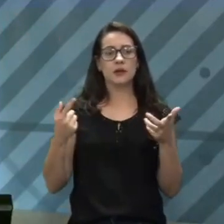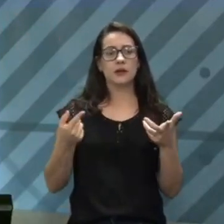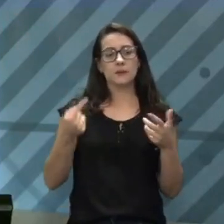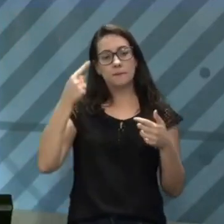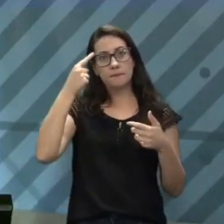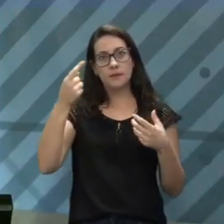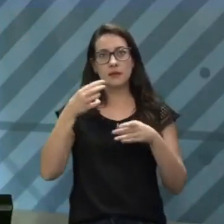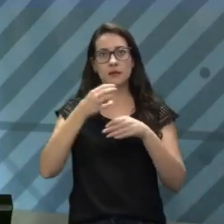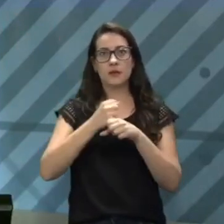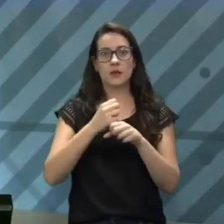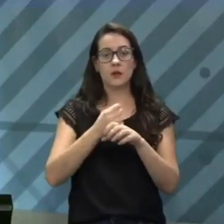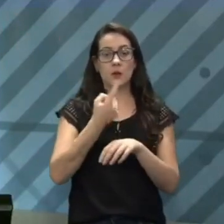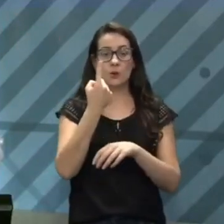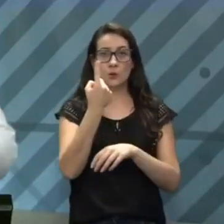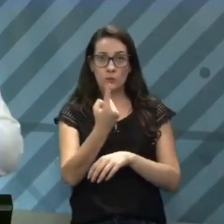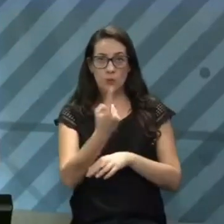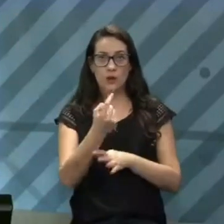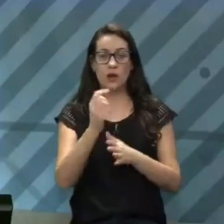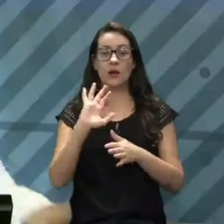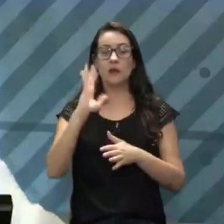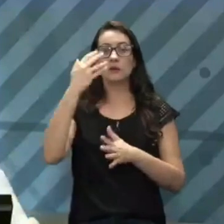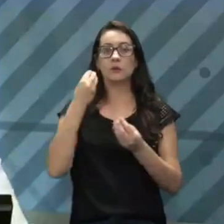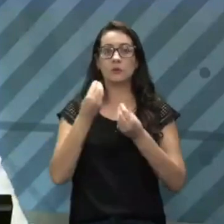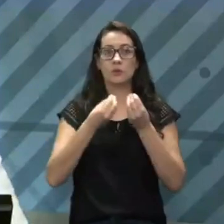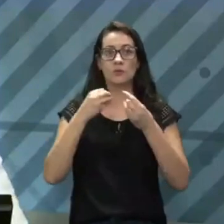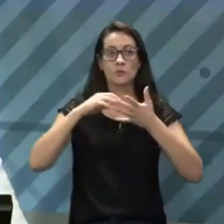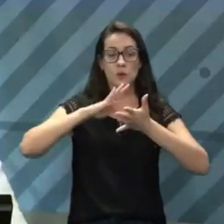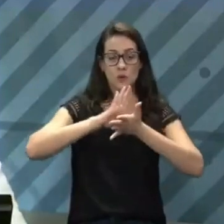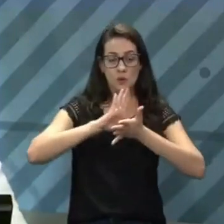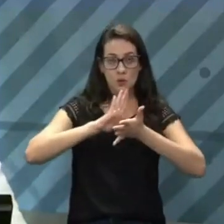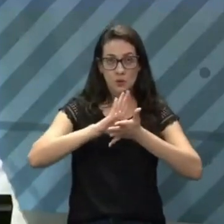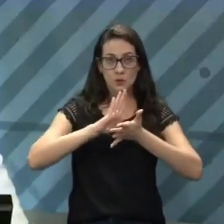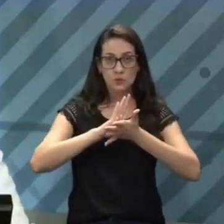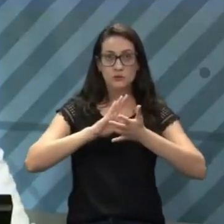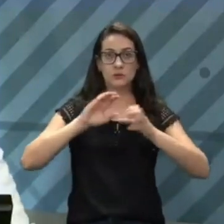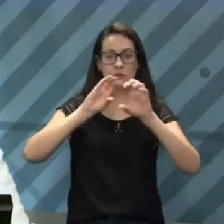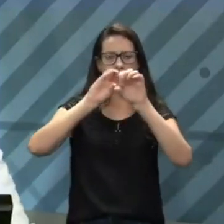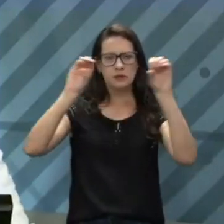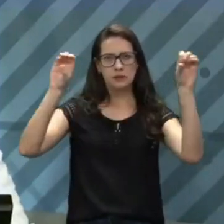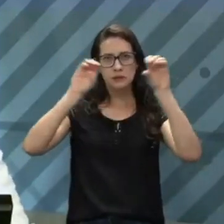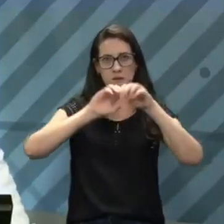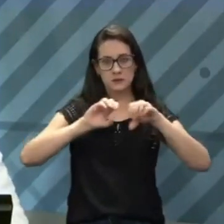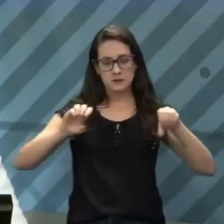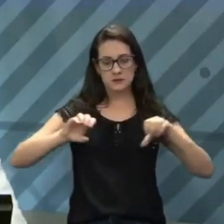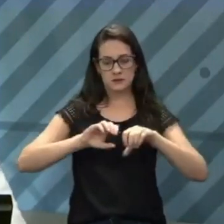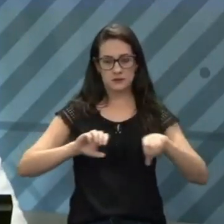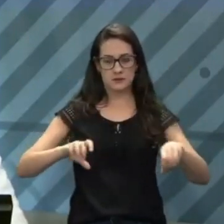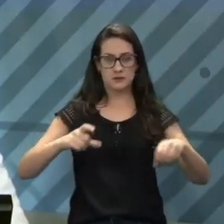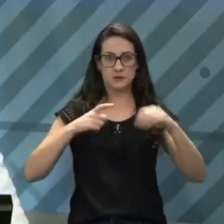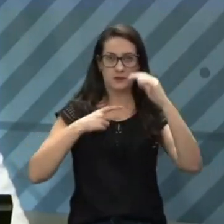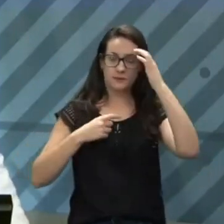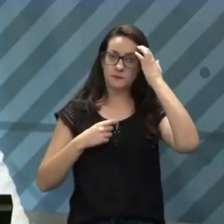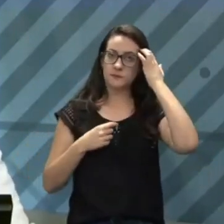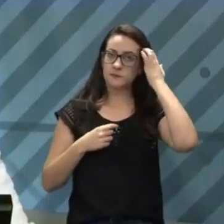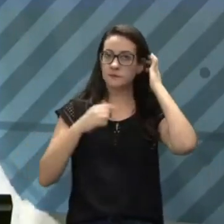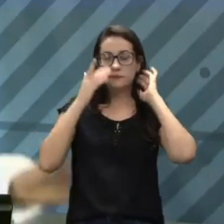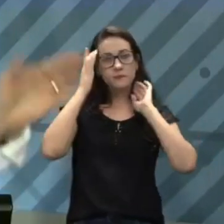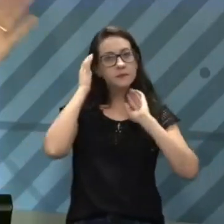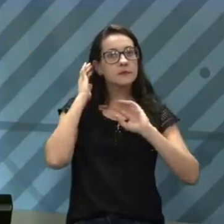na parte de compressão a face os bandos superiores da nossa viga e a diagonal do